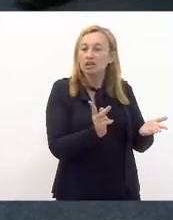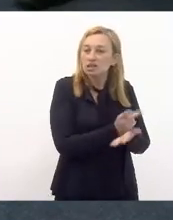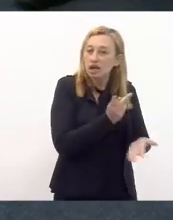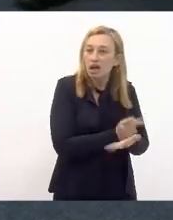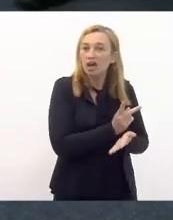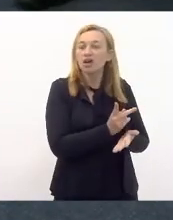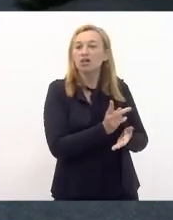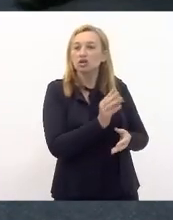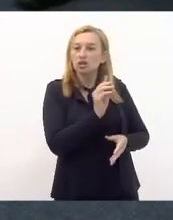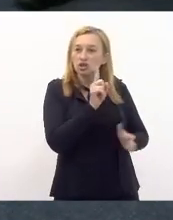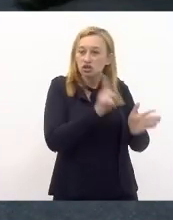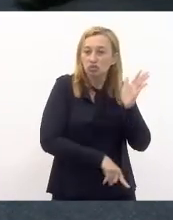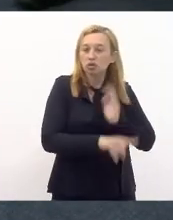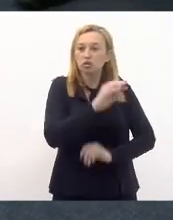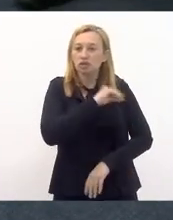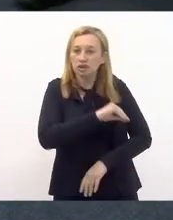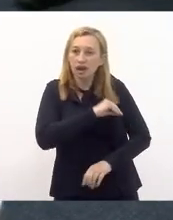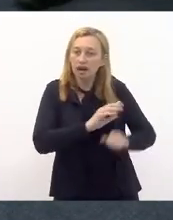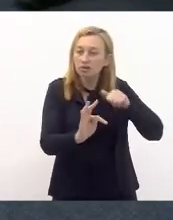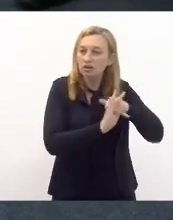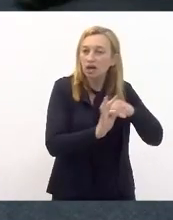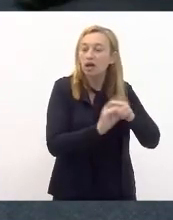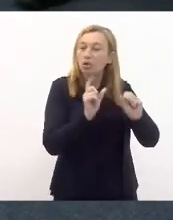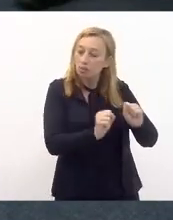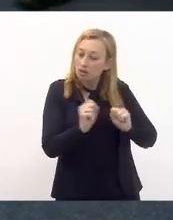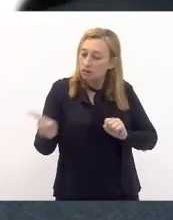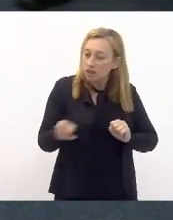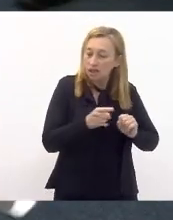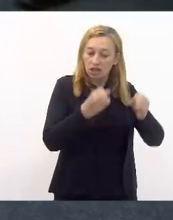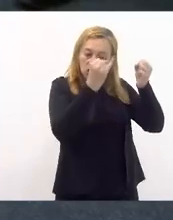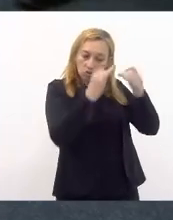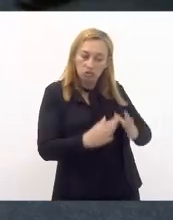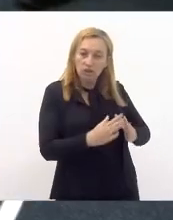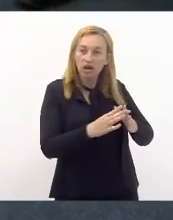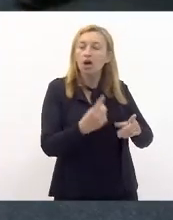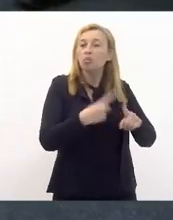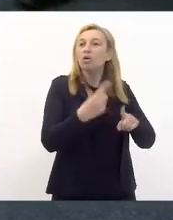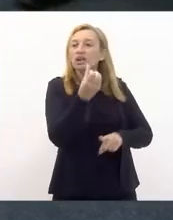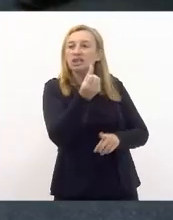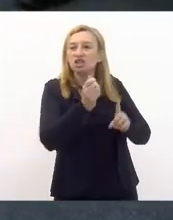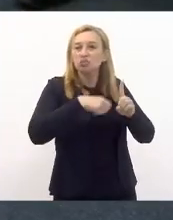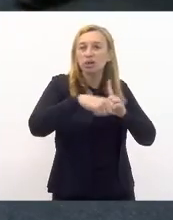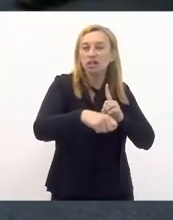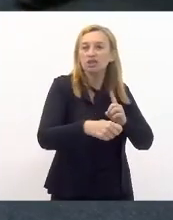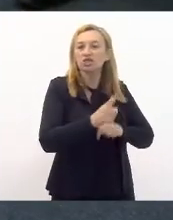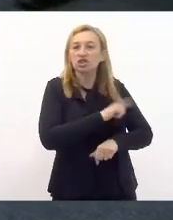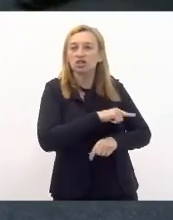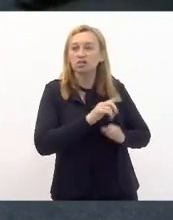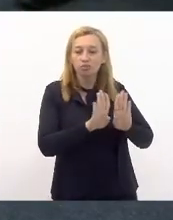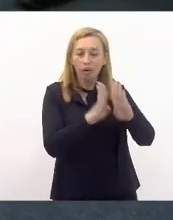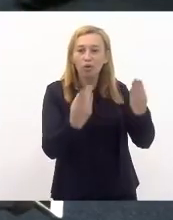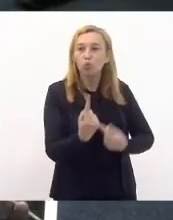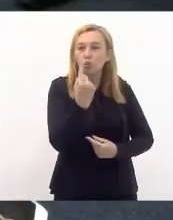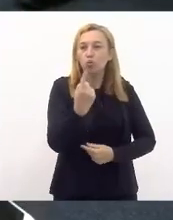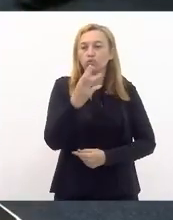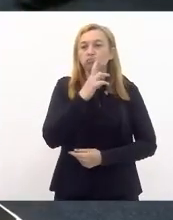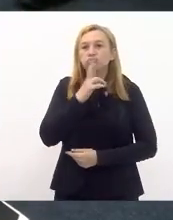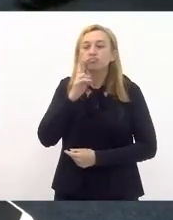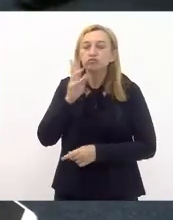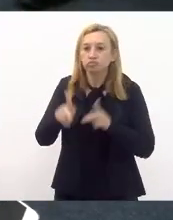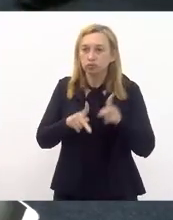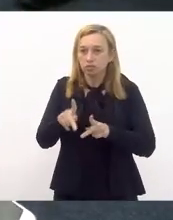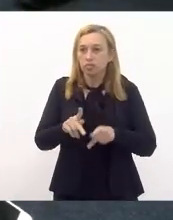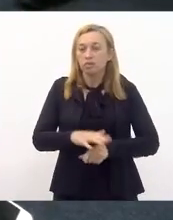essa redução de salário desses técnicos que ele possa vir aqui explicar por que ainda e seis meses de gestão não foi aberto sequer um restaurante